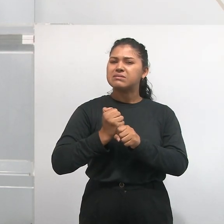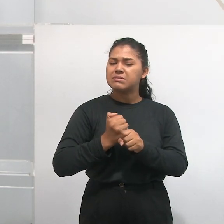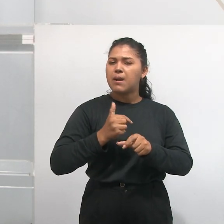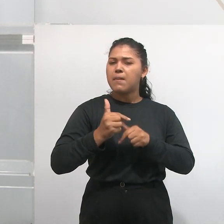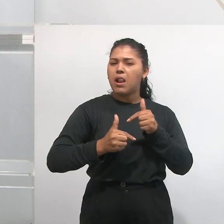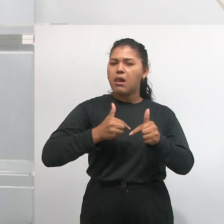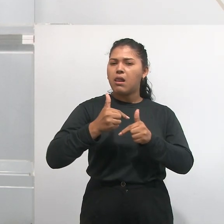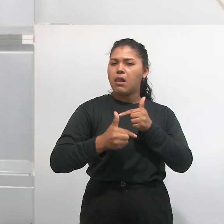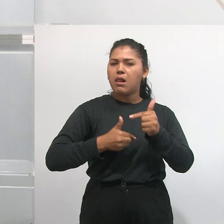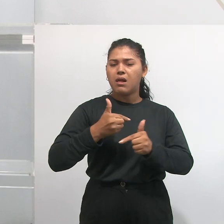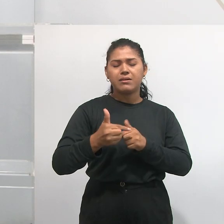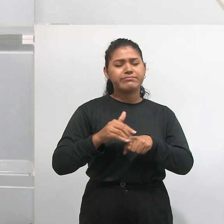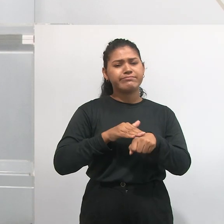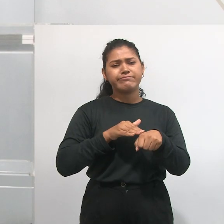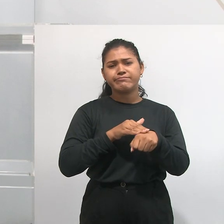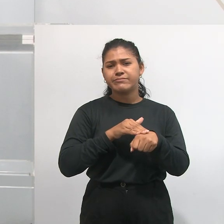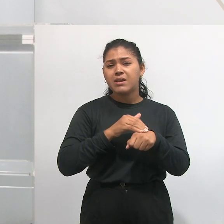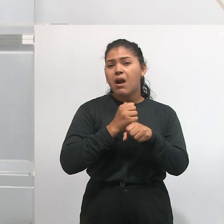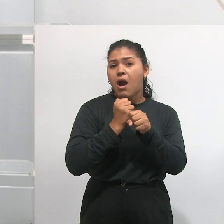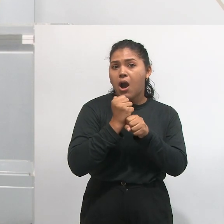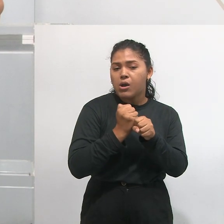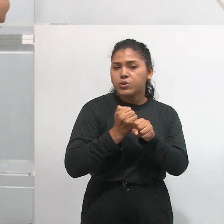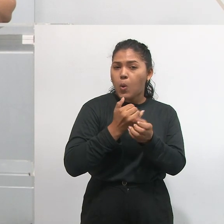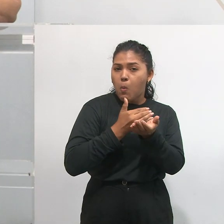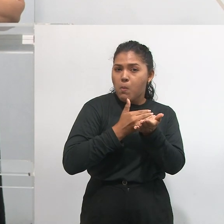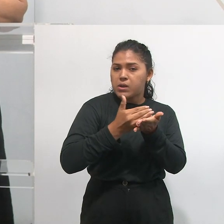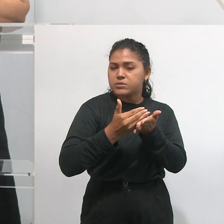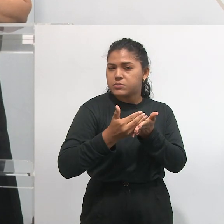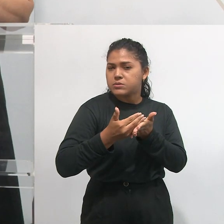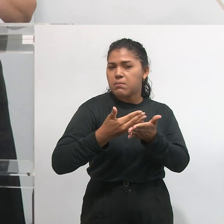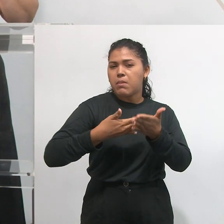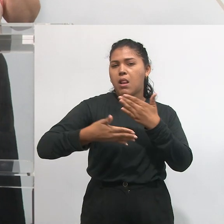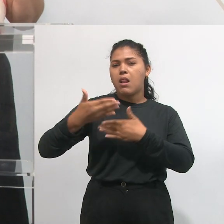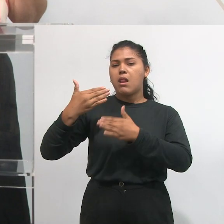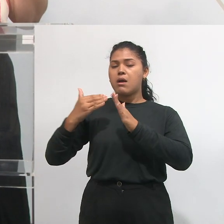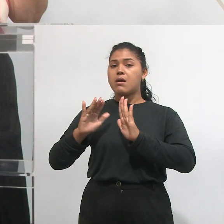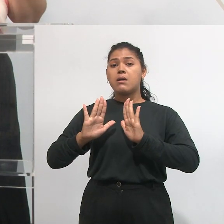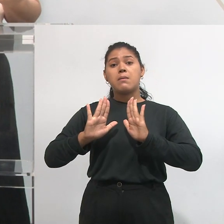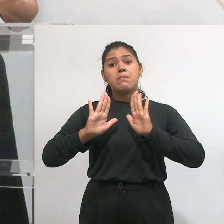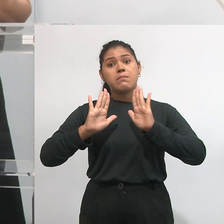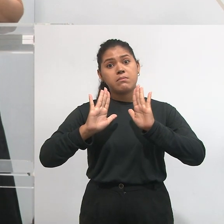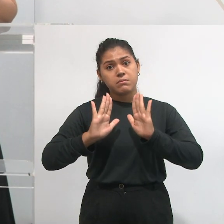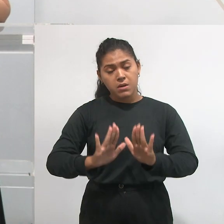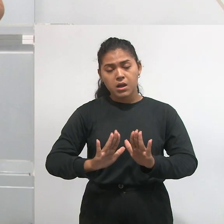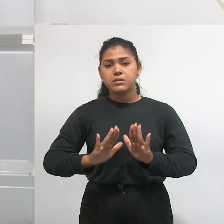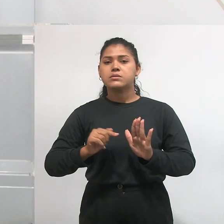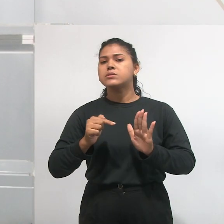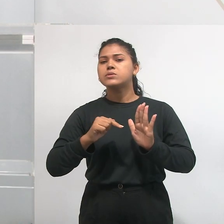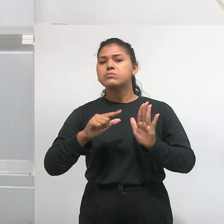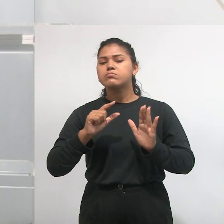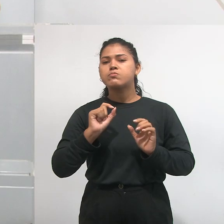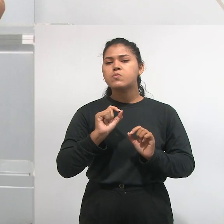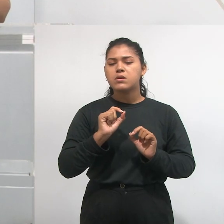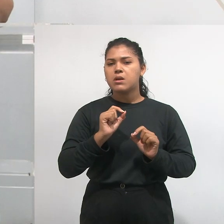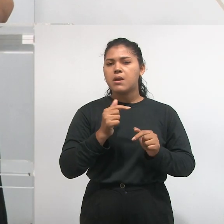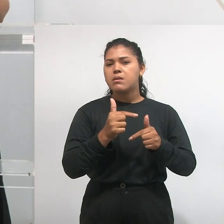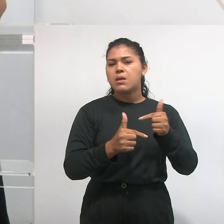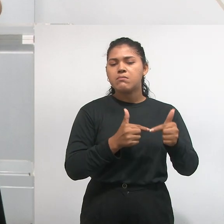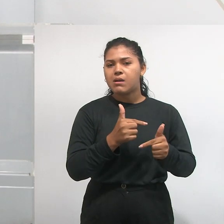sendo realizadas há décadas, né, na nossa região. Só que essas ações, muitas vezes, elas não